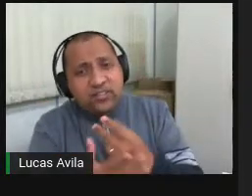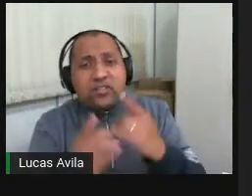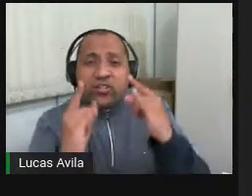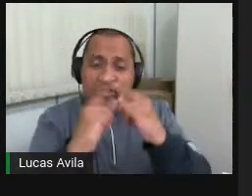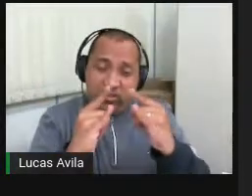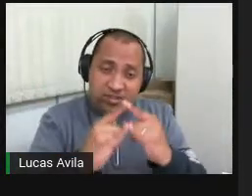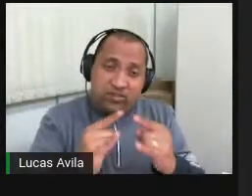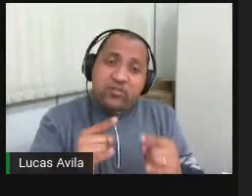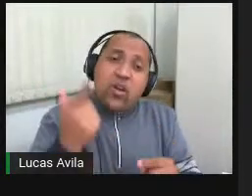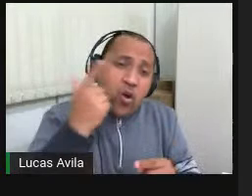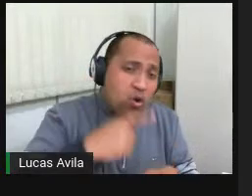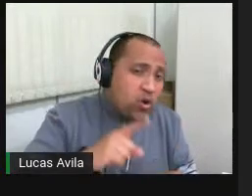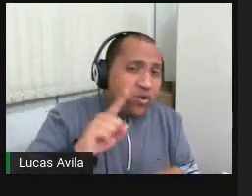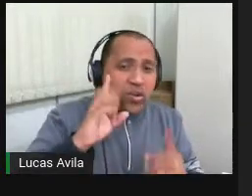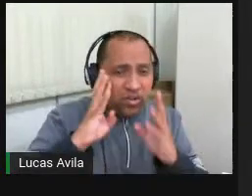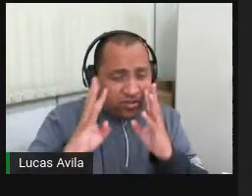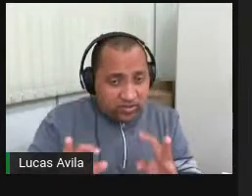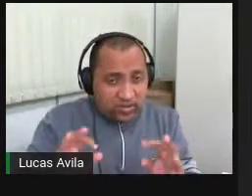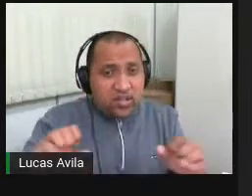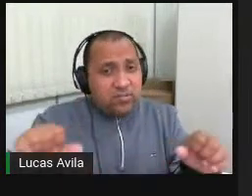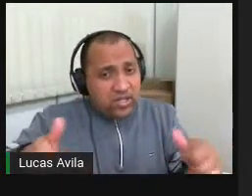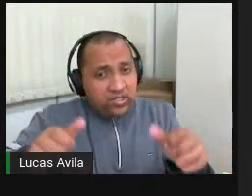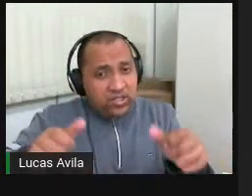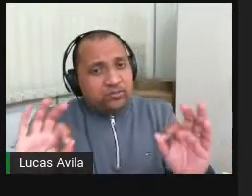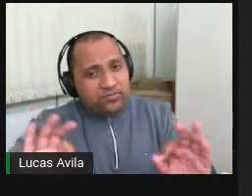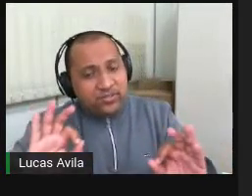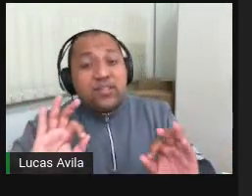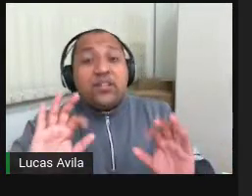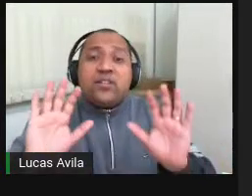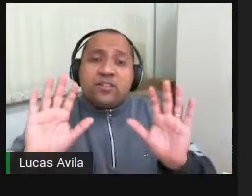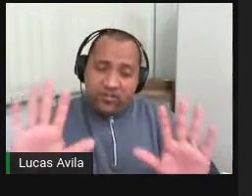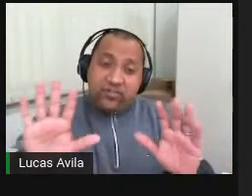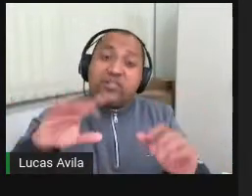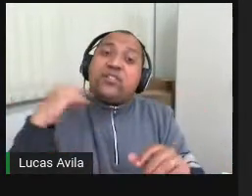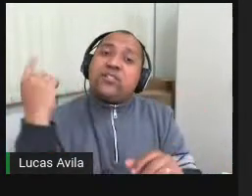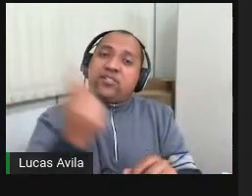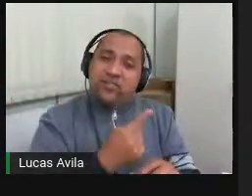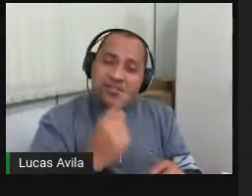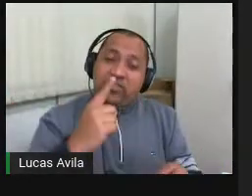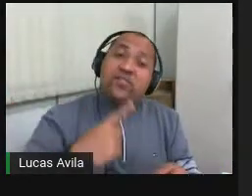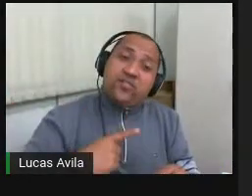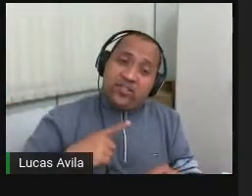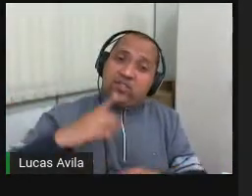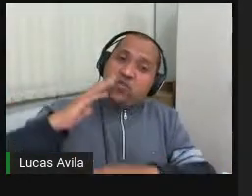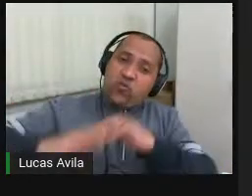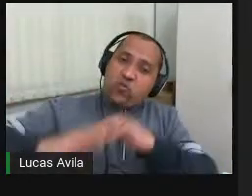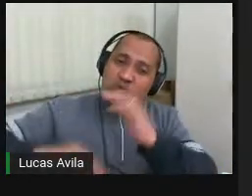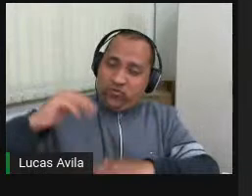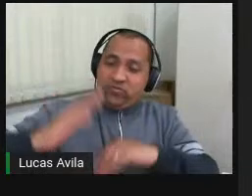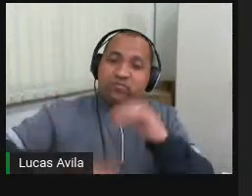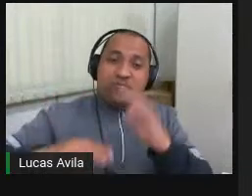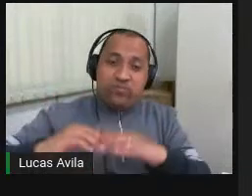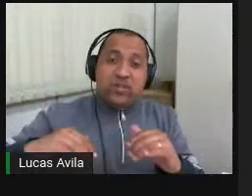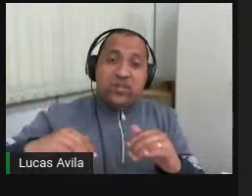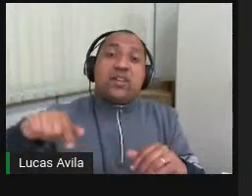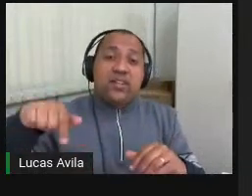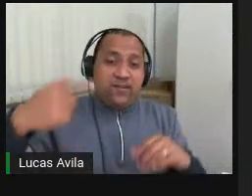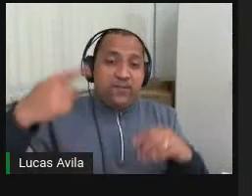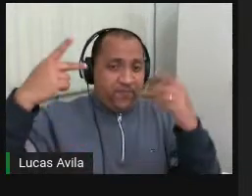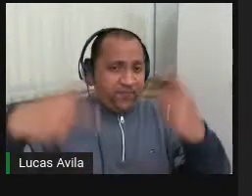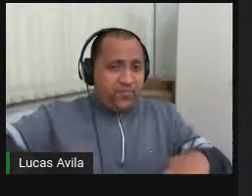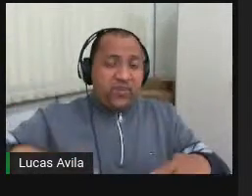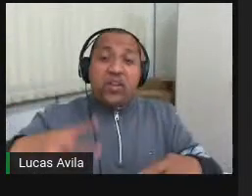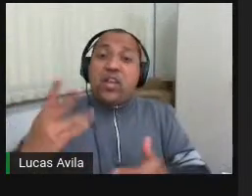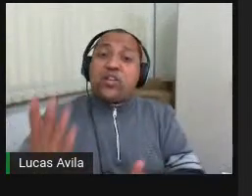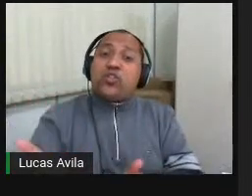não conseguimos atendê-los da melhor forma, mas nós estamos nos construindo. A universidade é extremamente